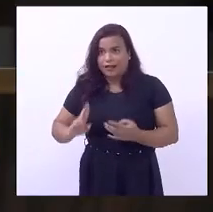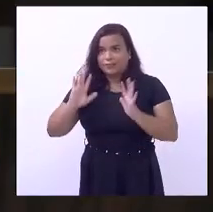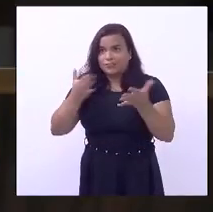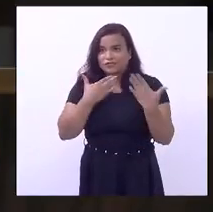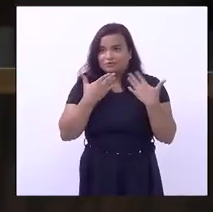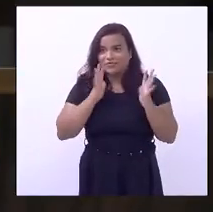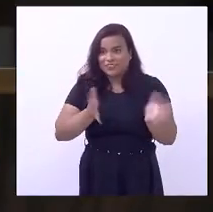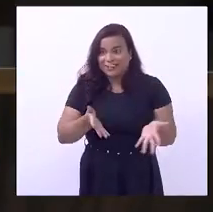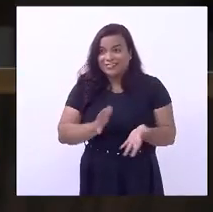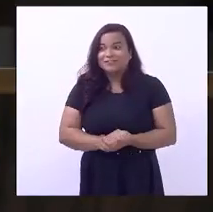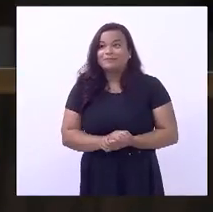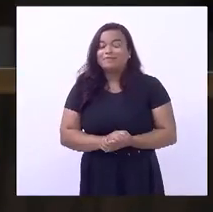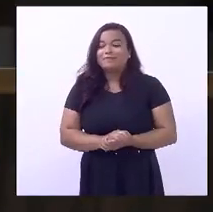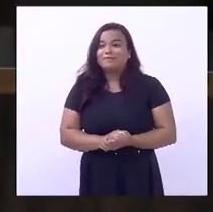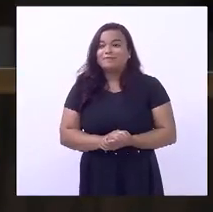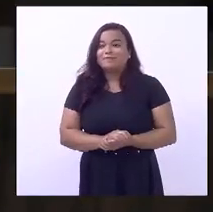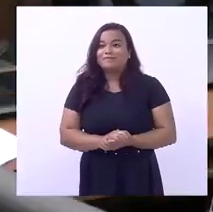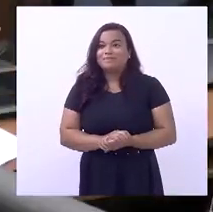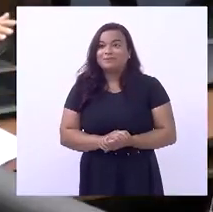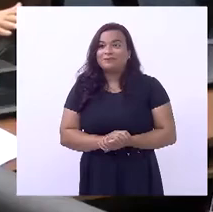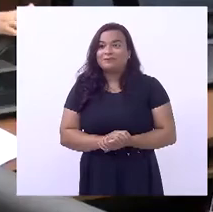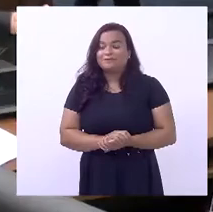falei.